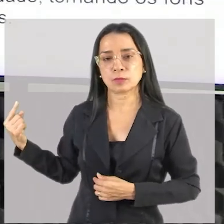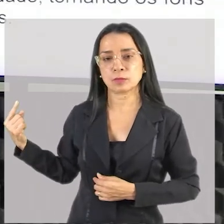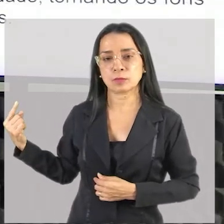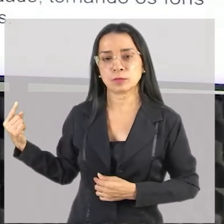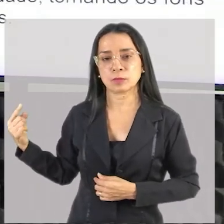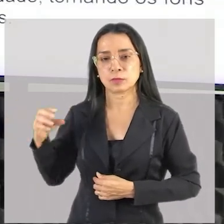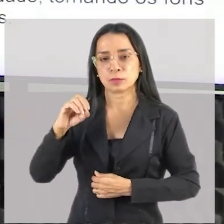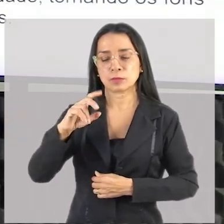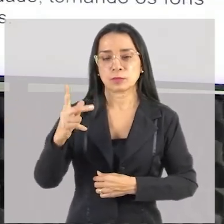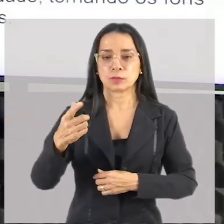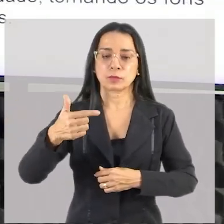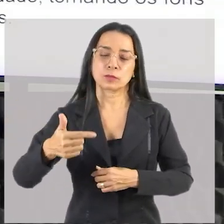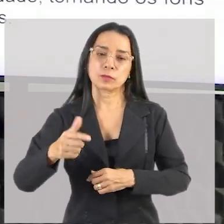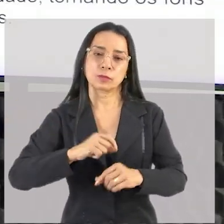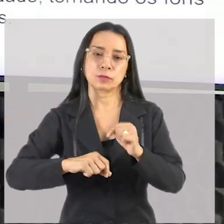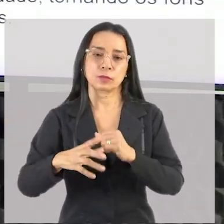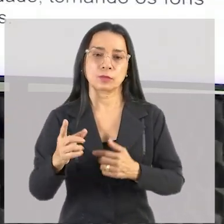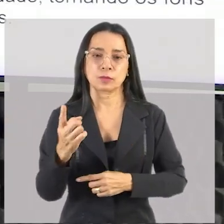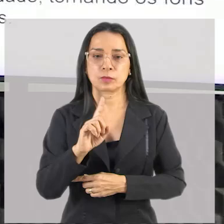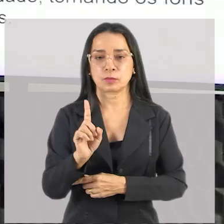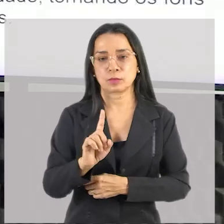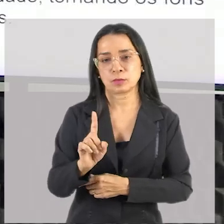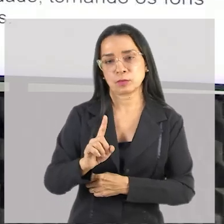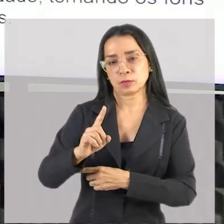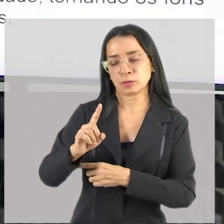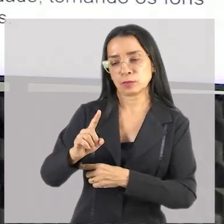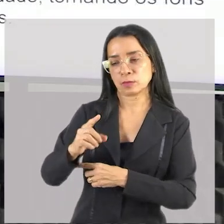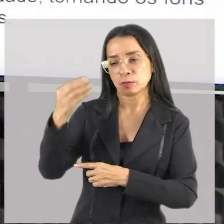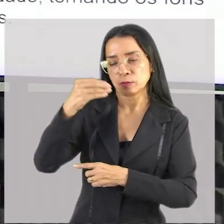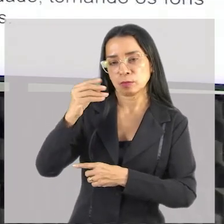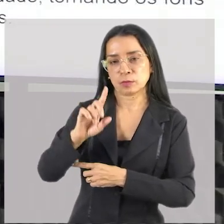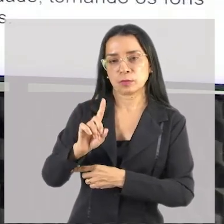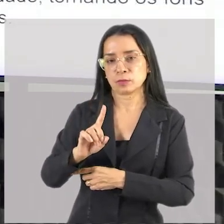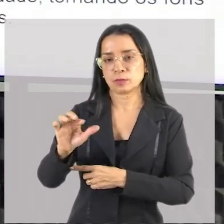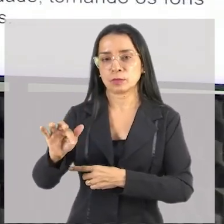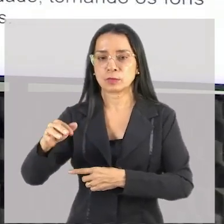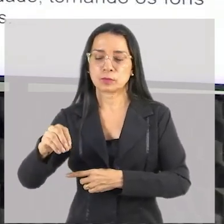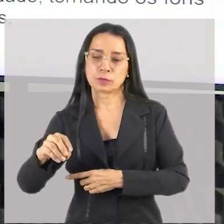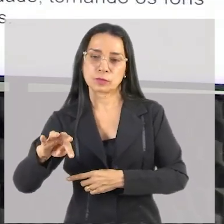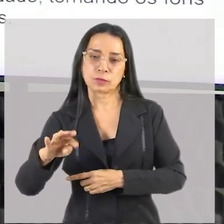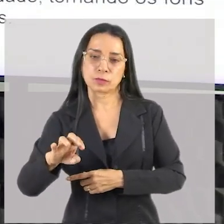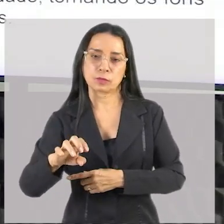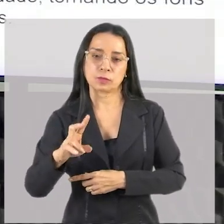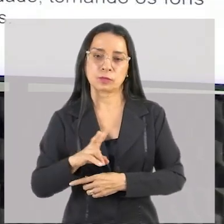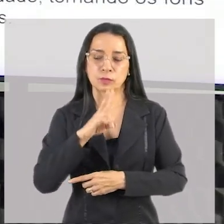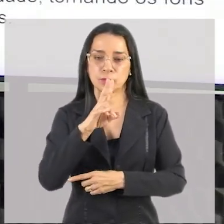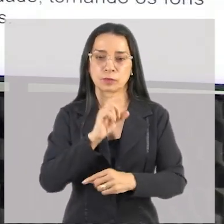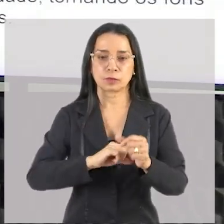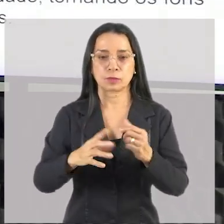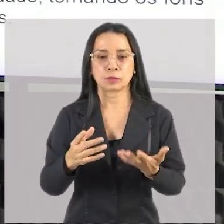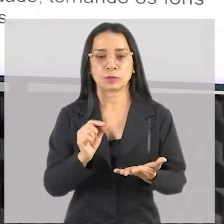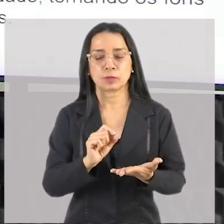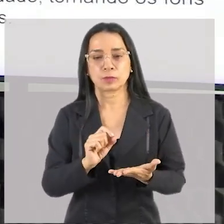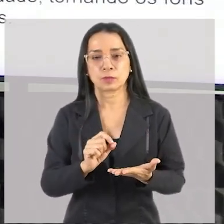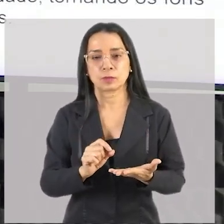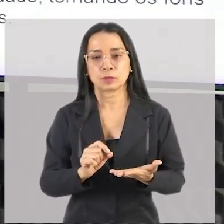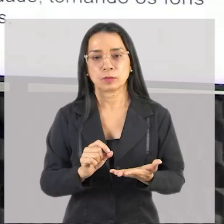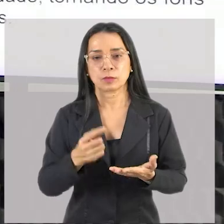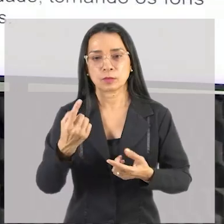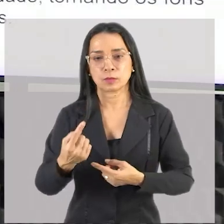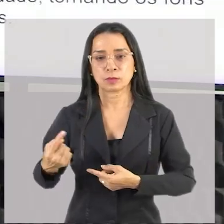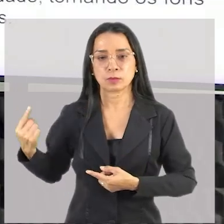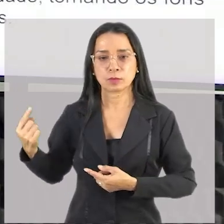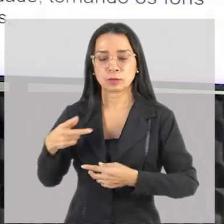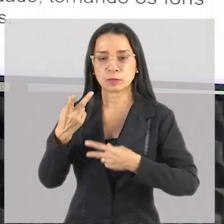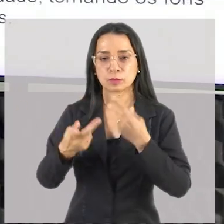O hidróxido de cálcio não é fraco, ele é forte. É uma base forte. Olha, quando